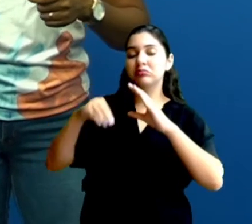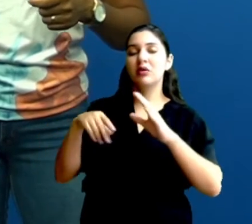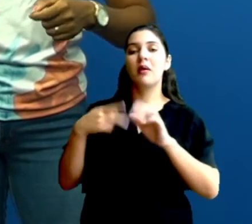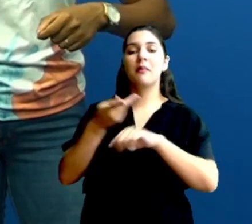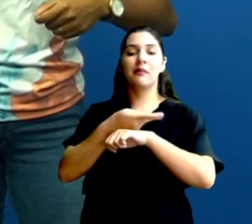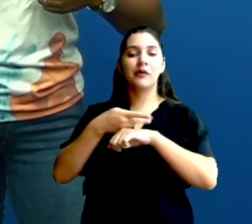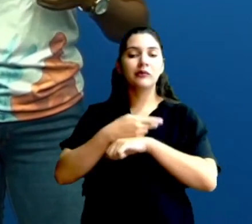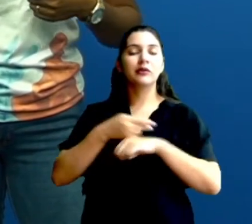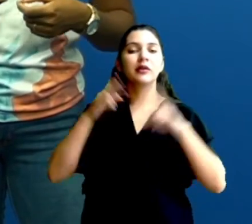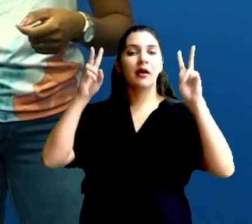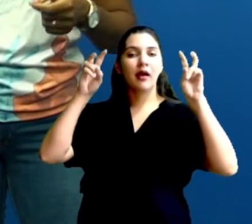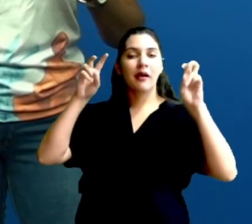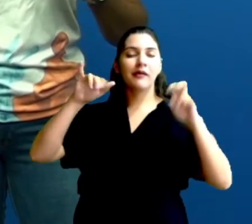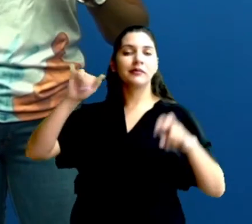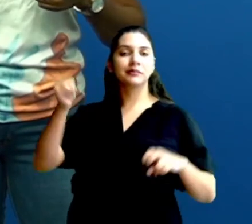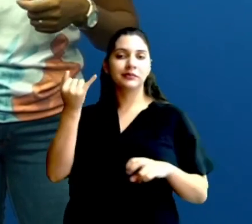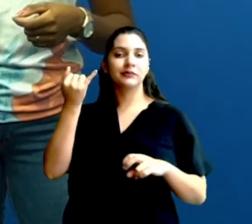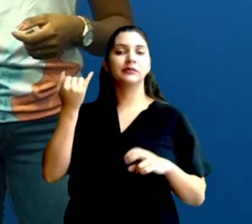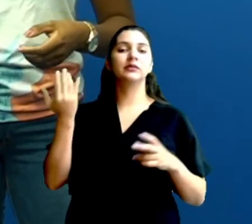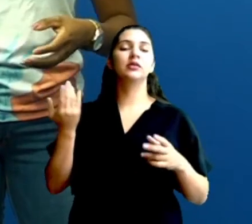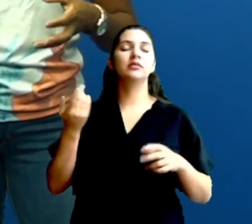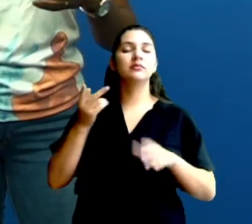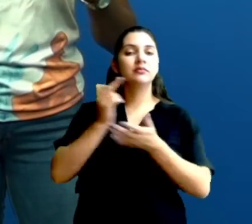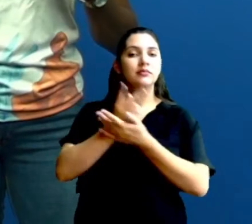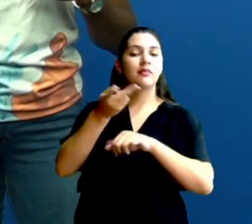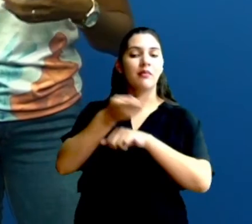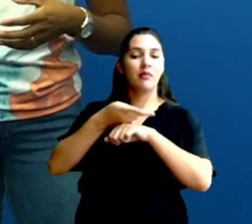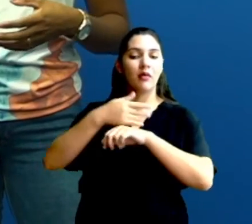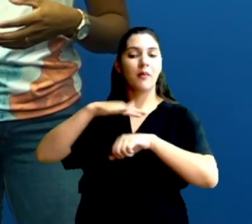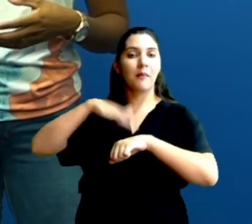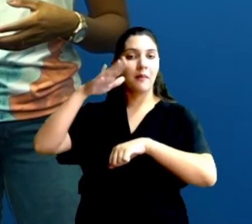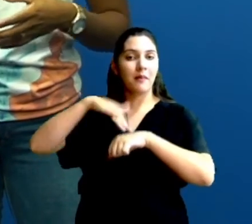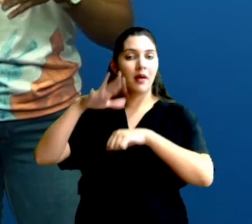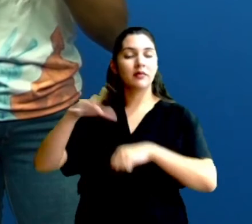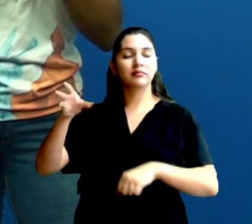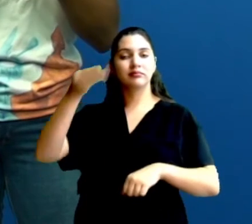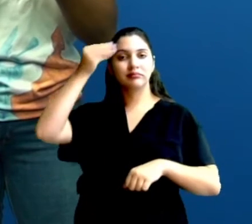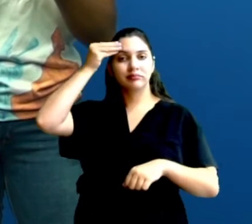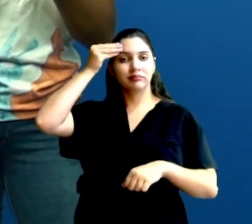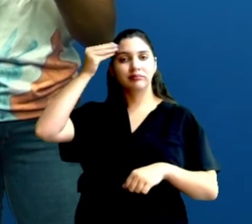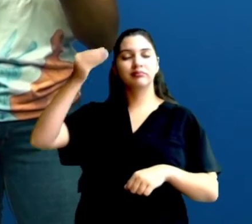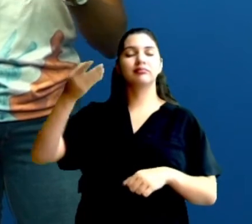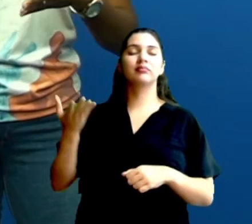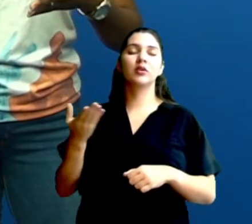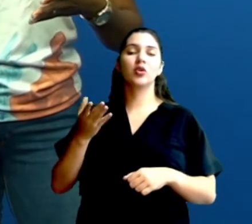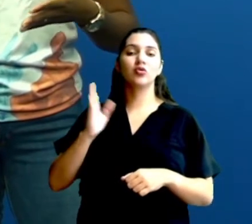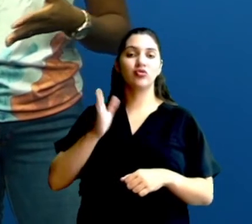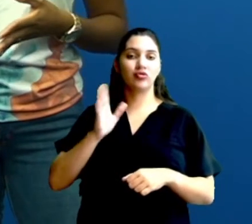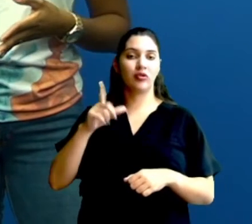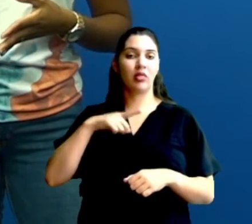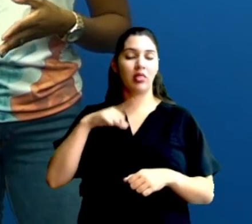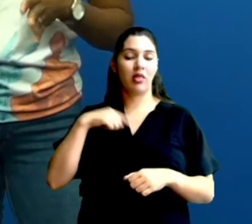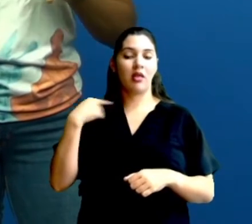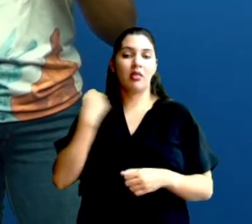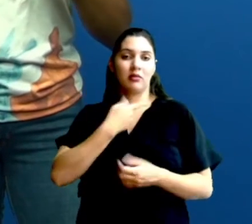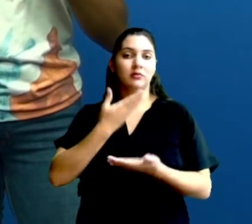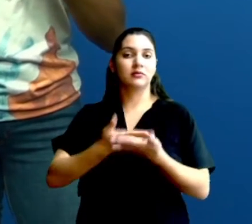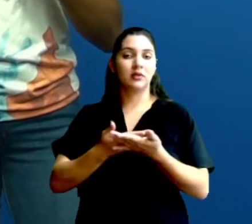aí o tema, gente, para ir sempre procurando mais, para acrescentar no que você já tem aqui na nossa